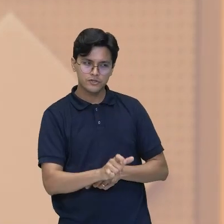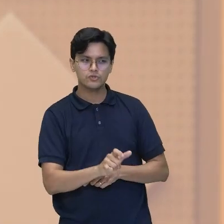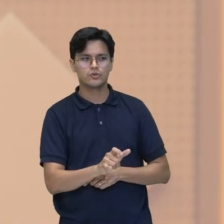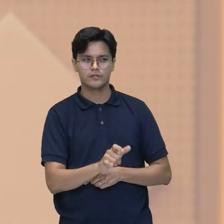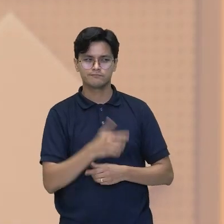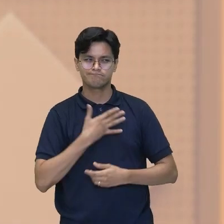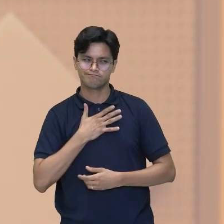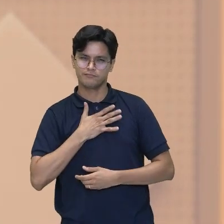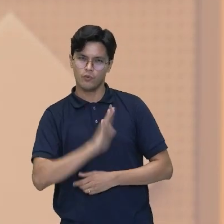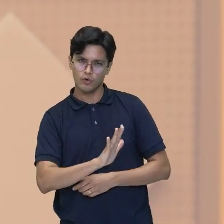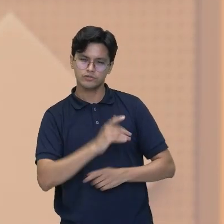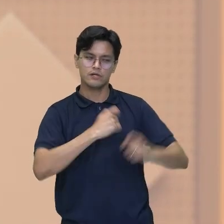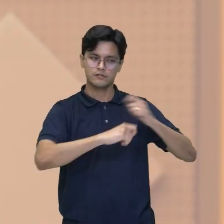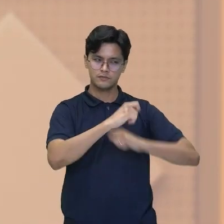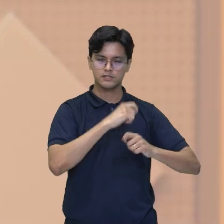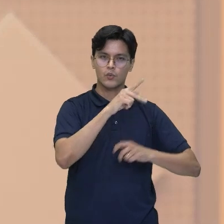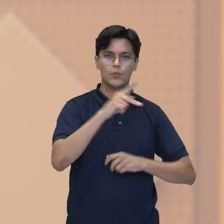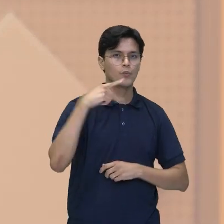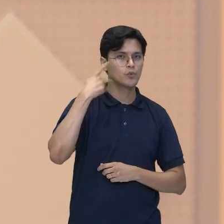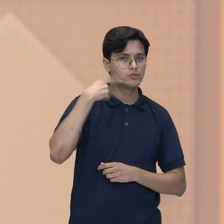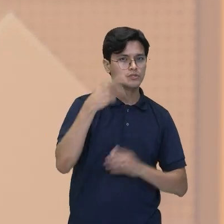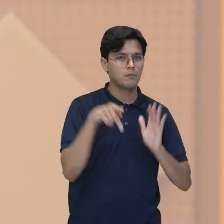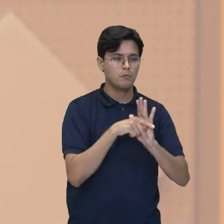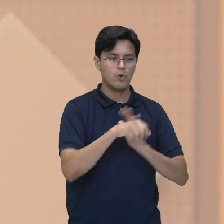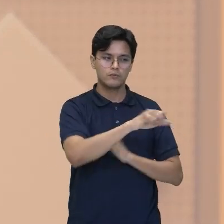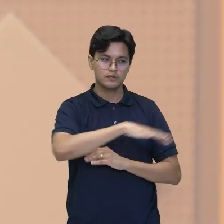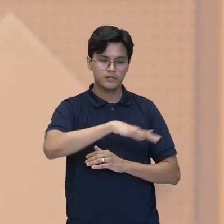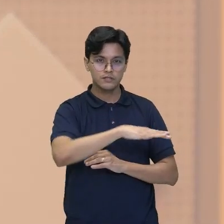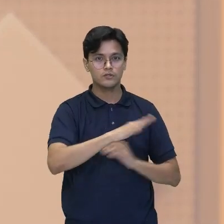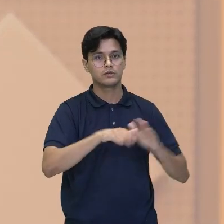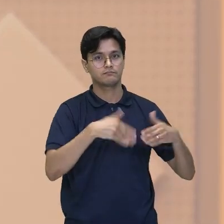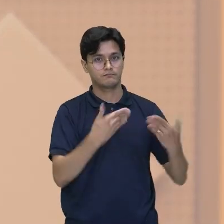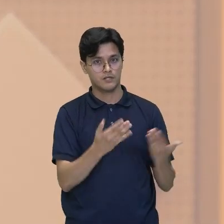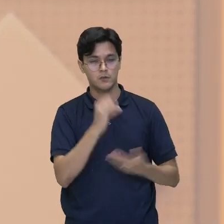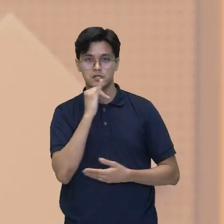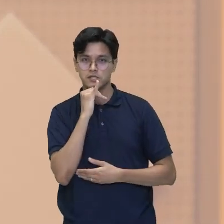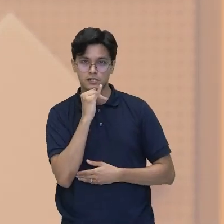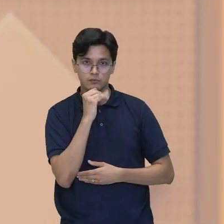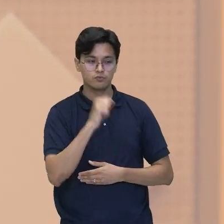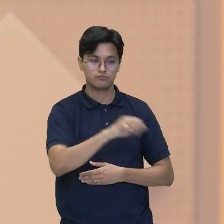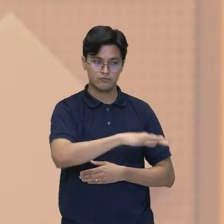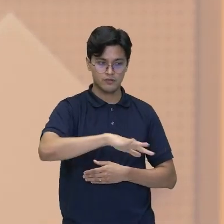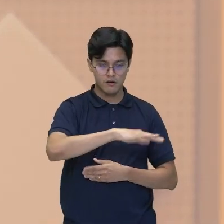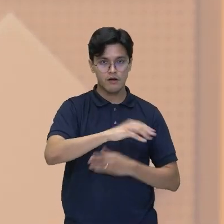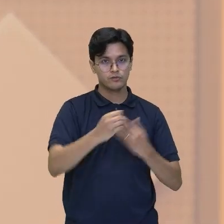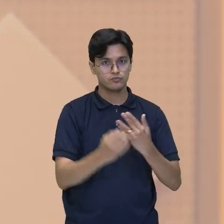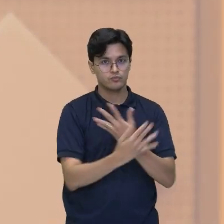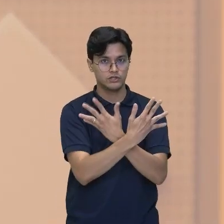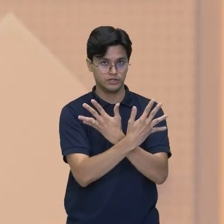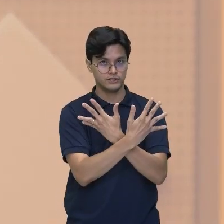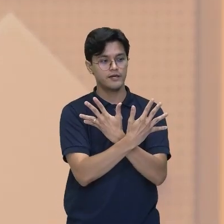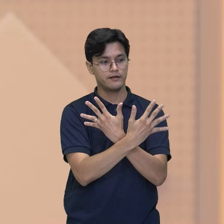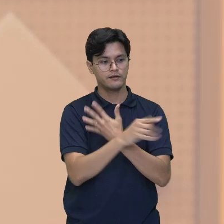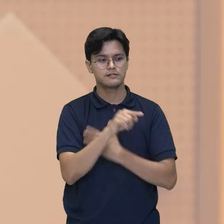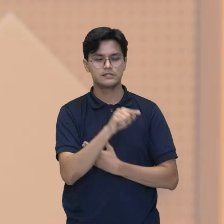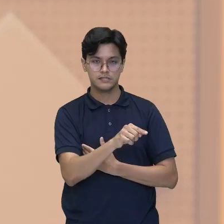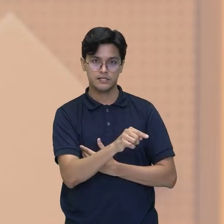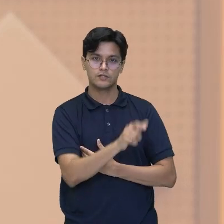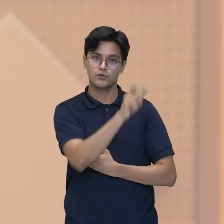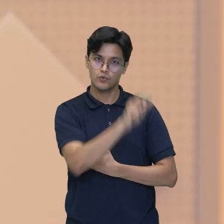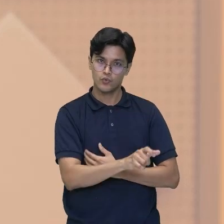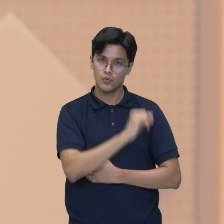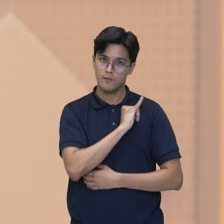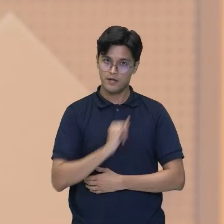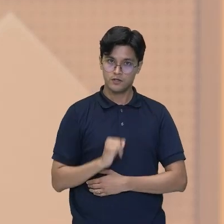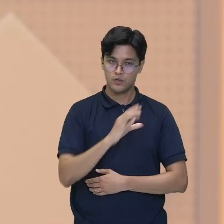do território. Então, com os aztecas, o que acontece? O Cortés, ele se alia vamos dizer assim,